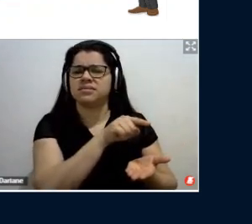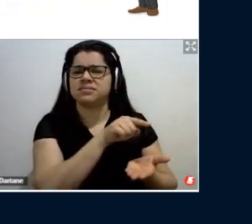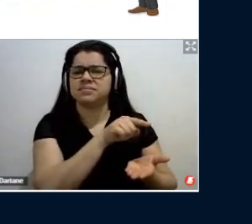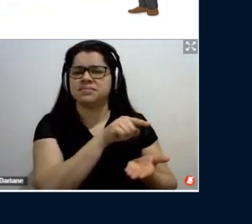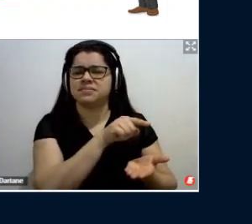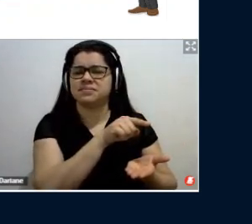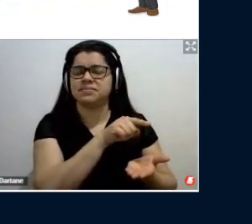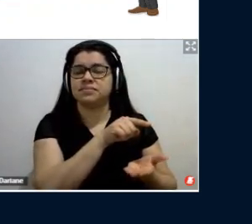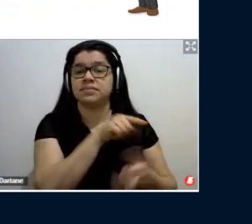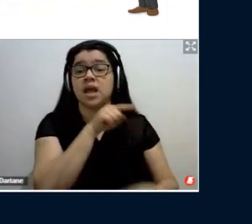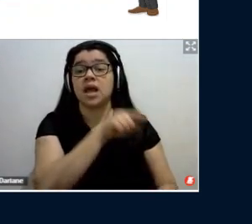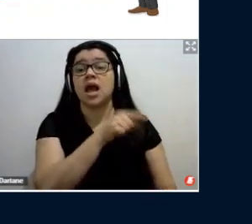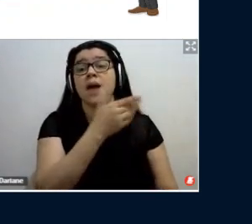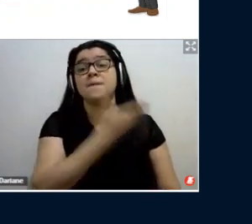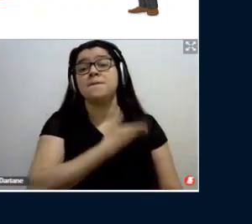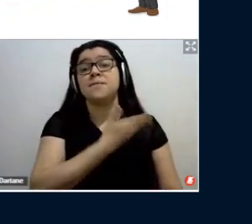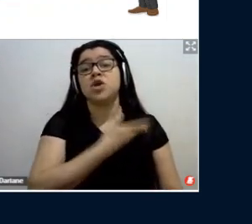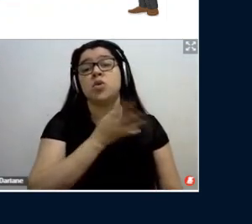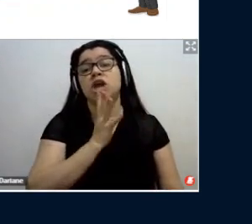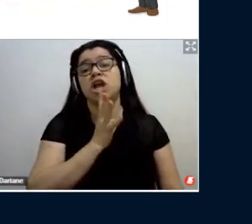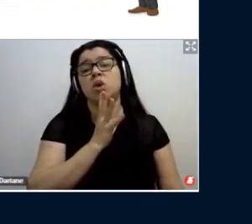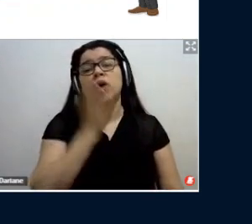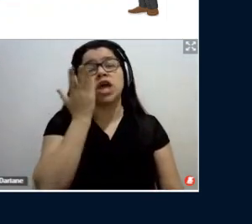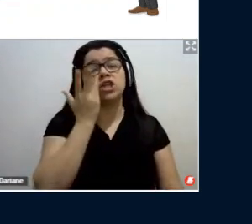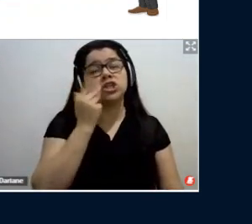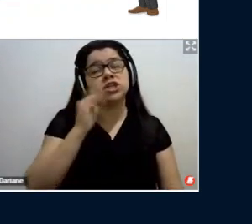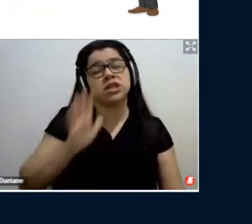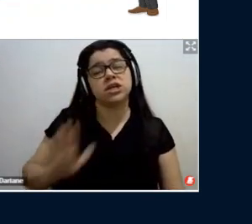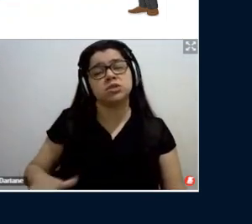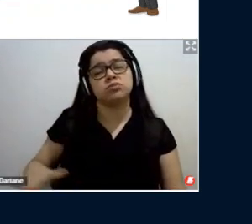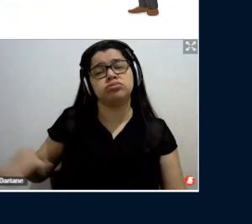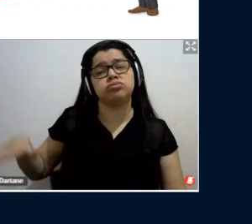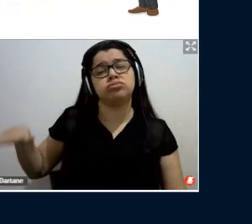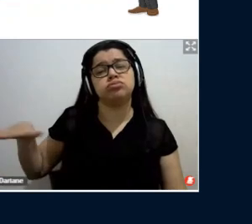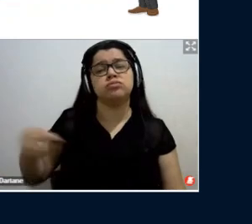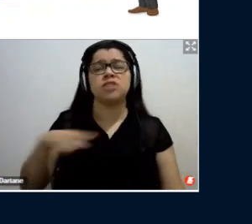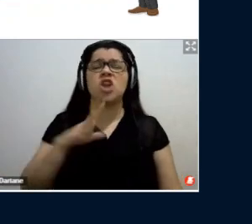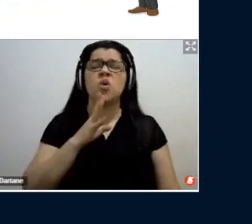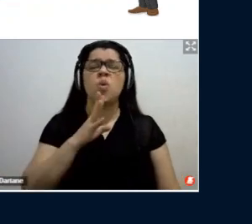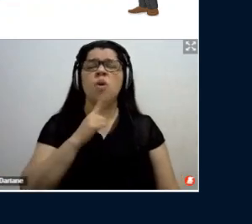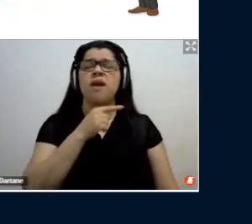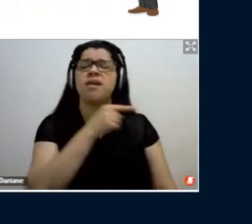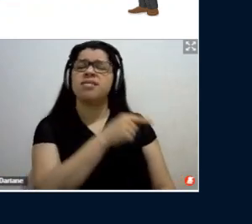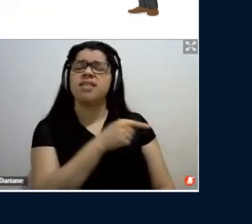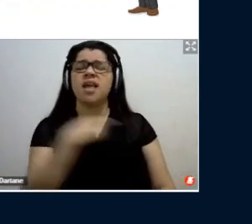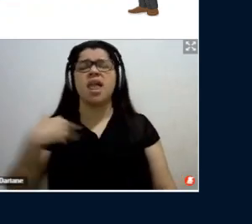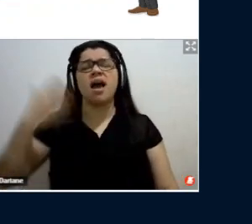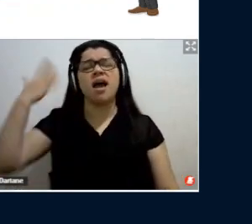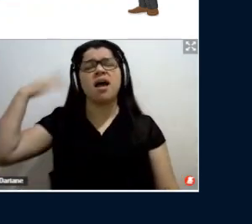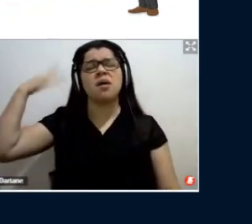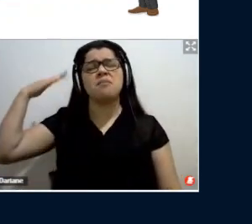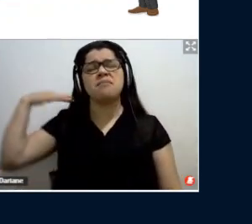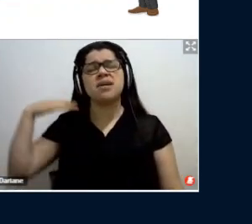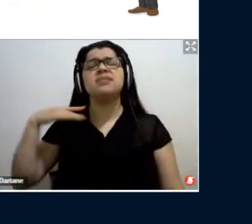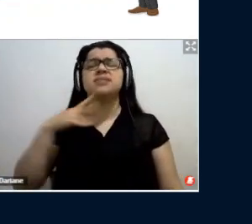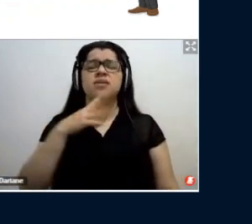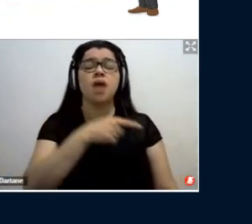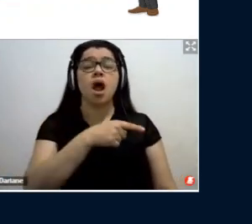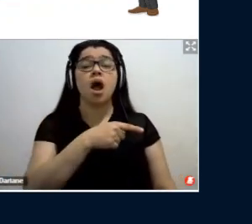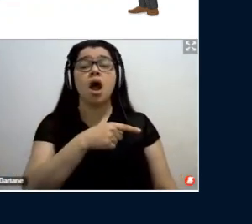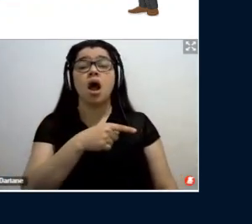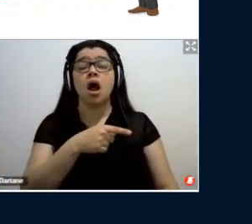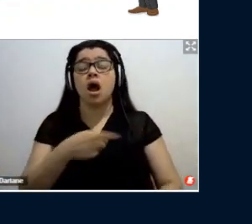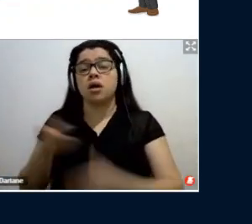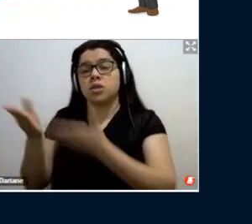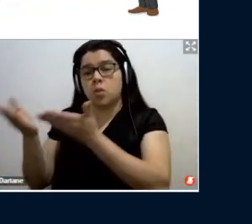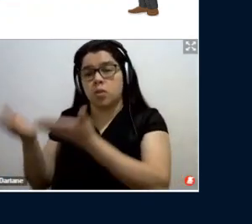Ao amigo de infância. A um rapazinho da infância dele. Então é um